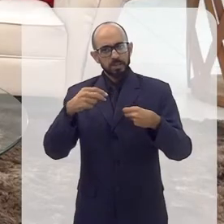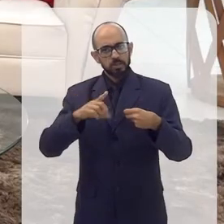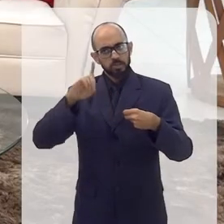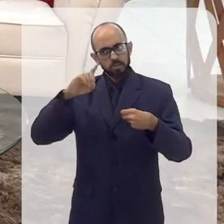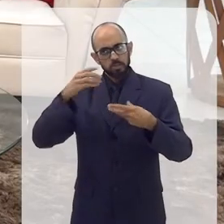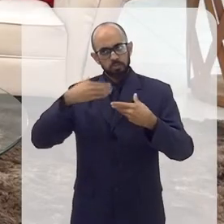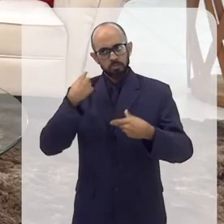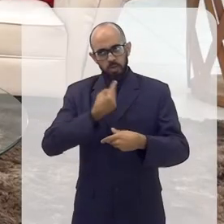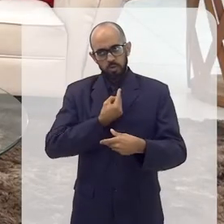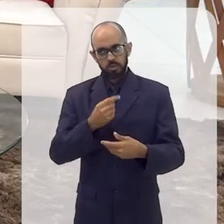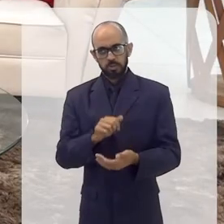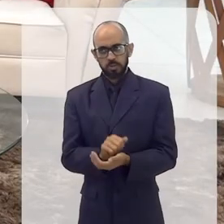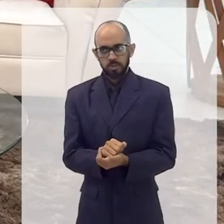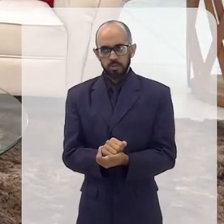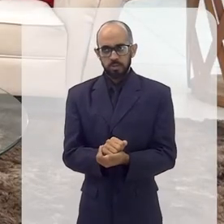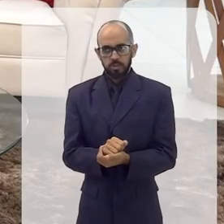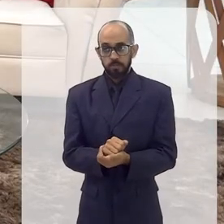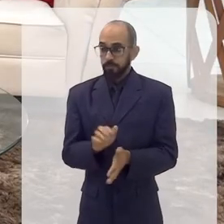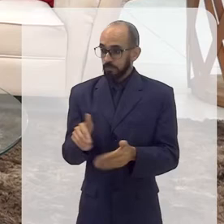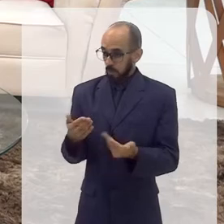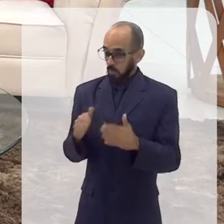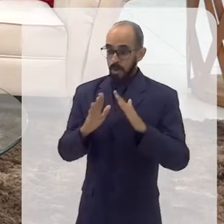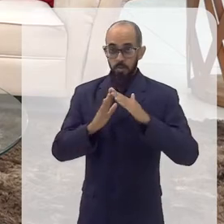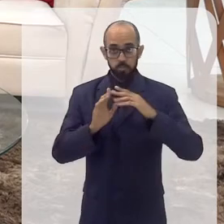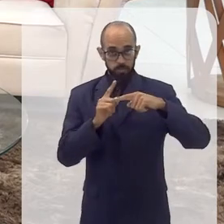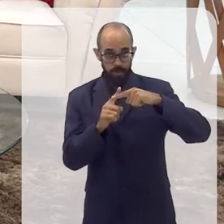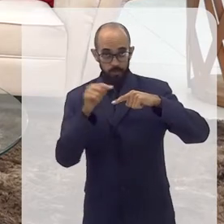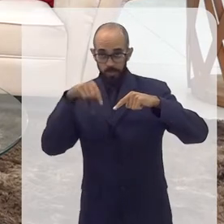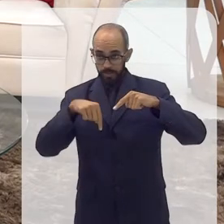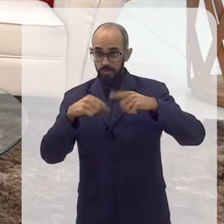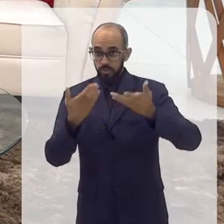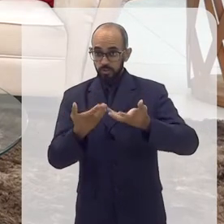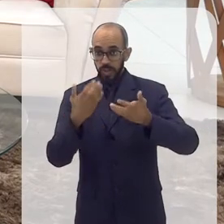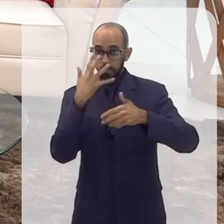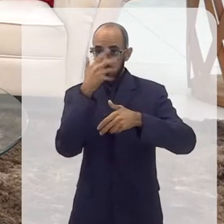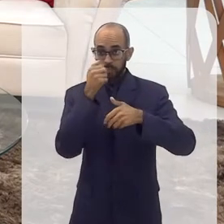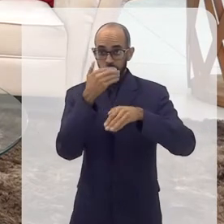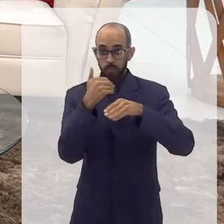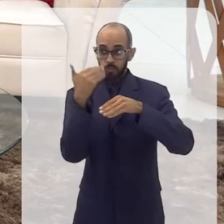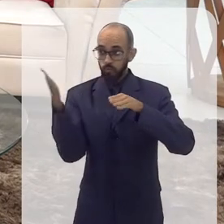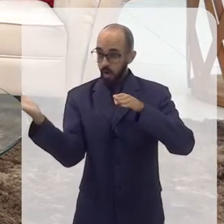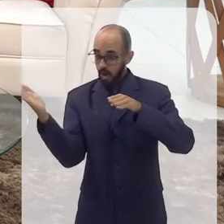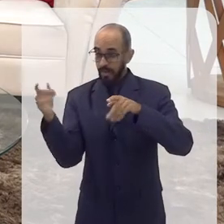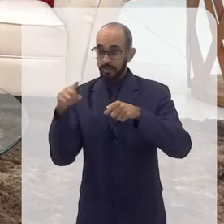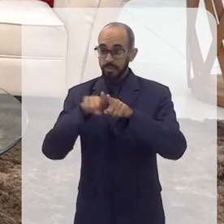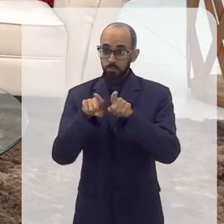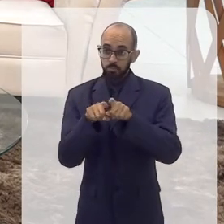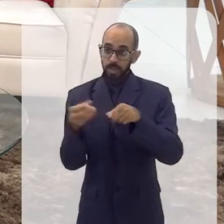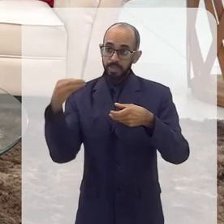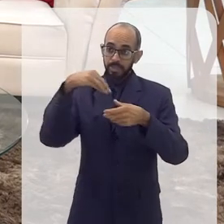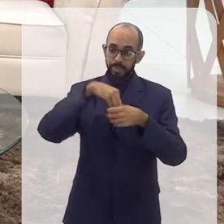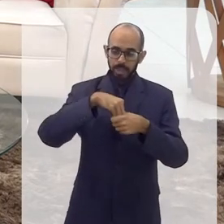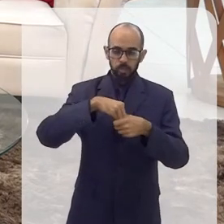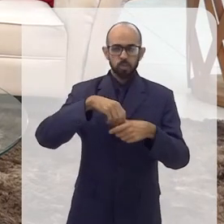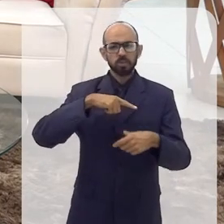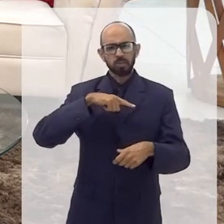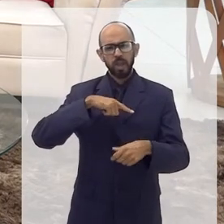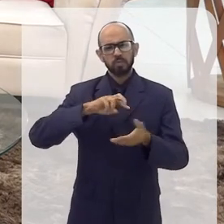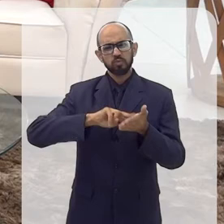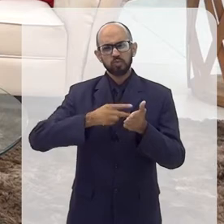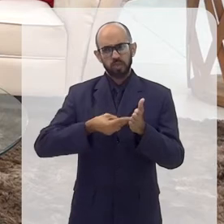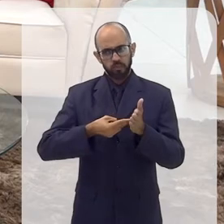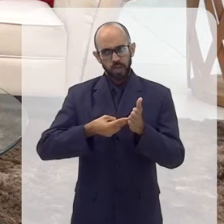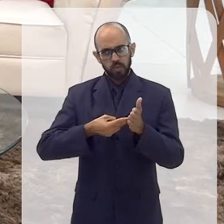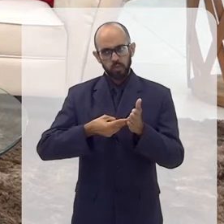templo que está construído aqui, que ele é, a gente tenta preservá-lo mais bonito por fora e mais significativo por dentro. E o